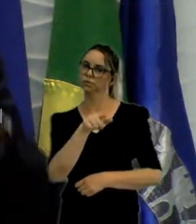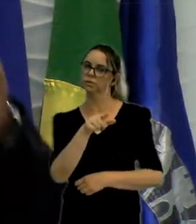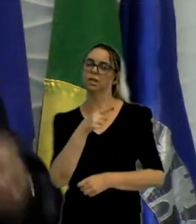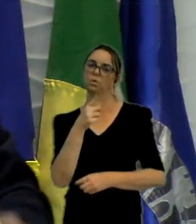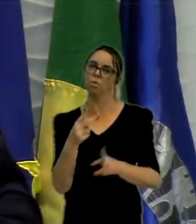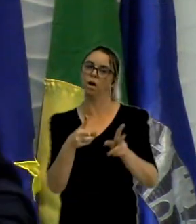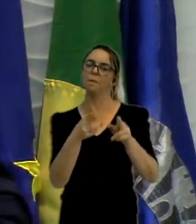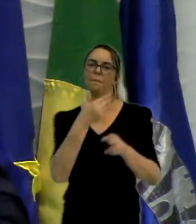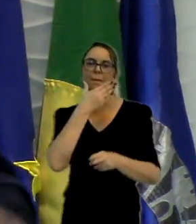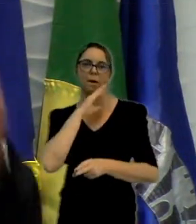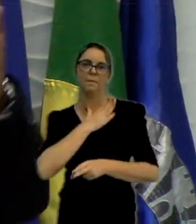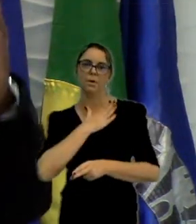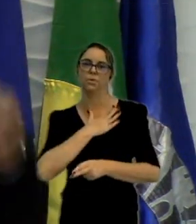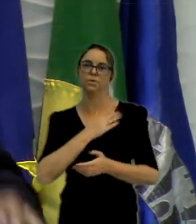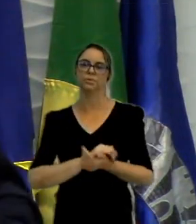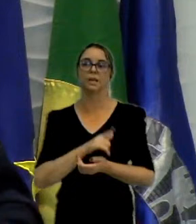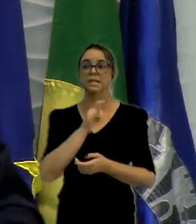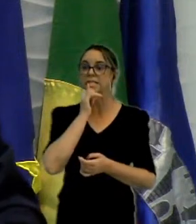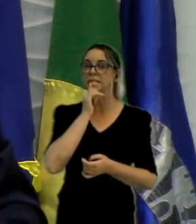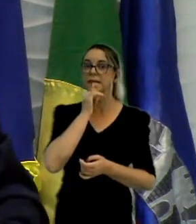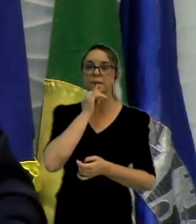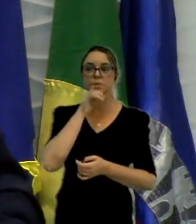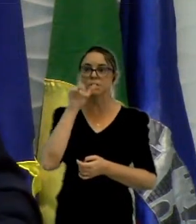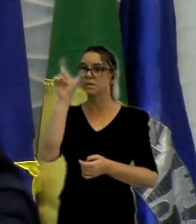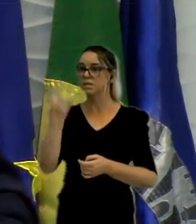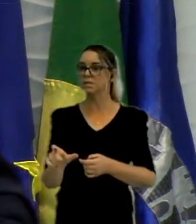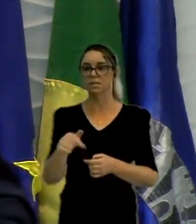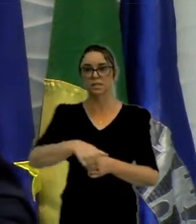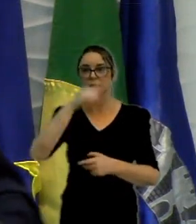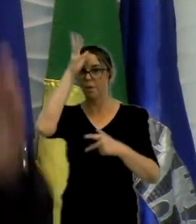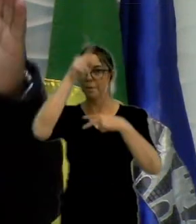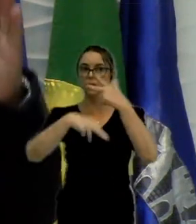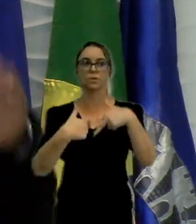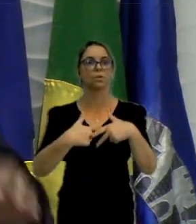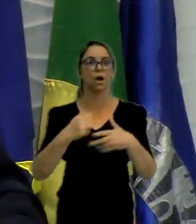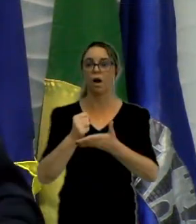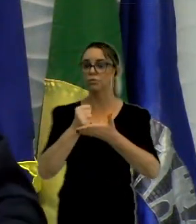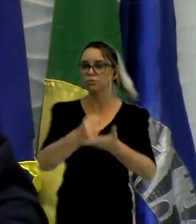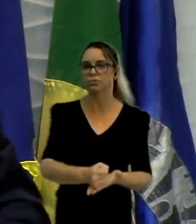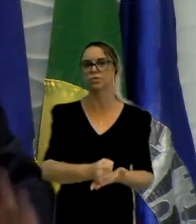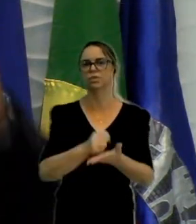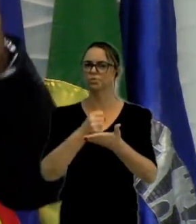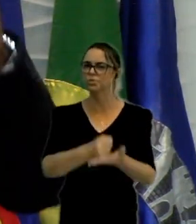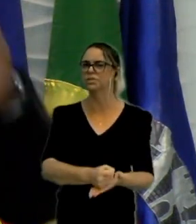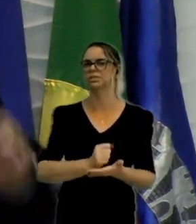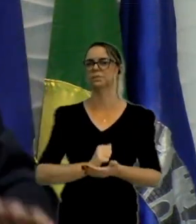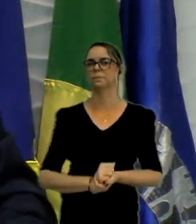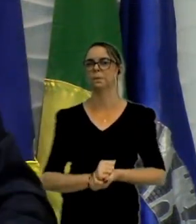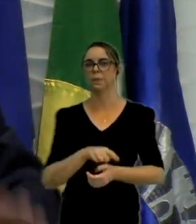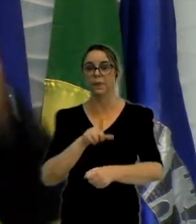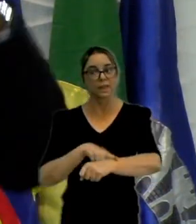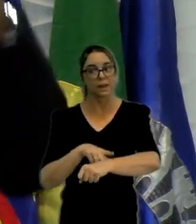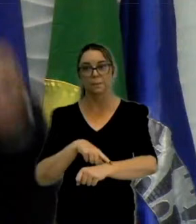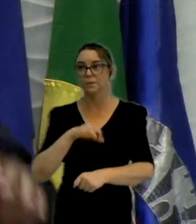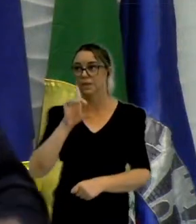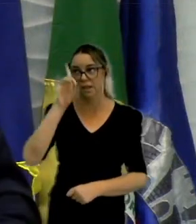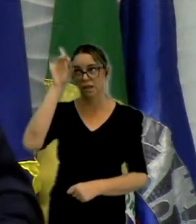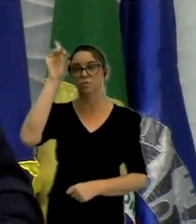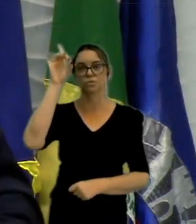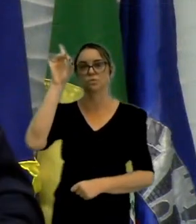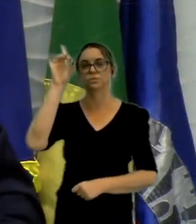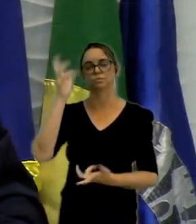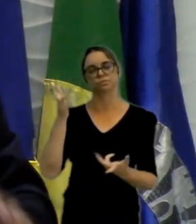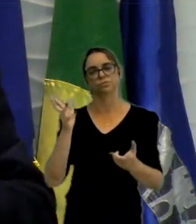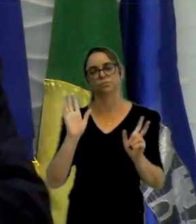exemplo para São Bento do Una, um cara que faz muito para São Bento. Não chegou o tempo dele, mas tudo no tempo de Deus, que ele possa